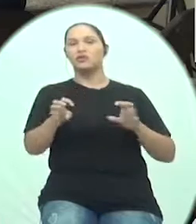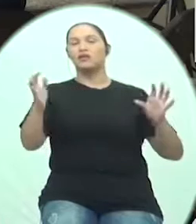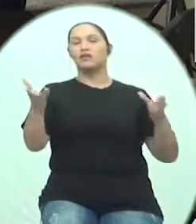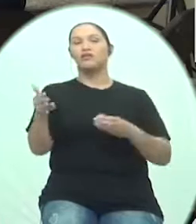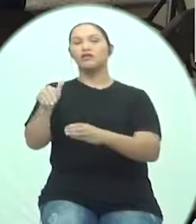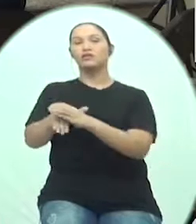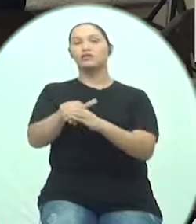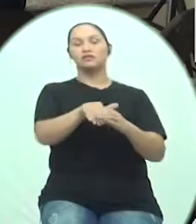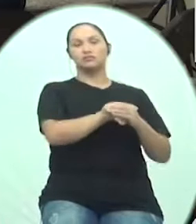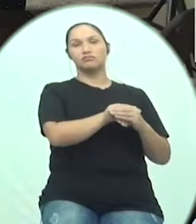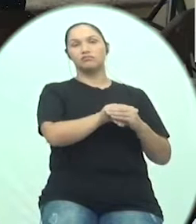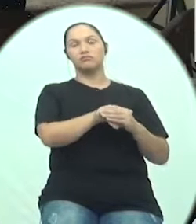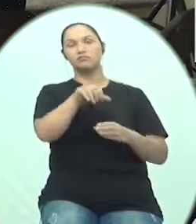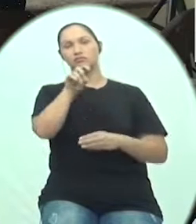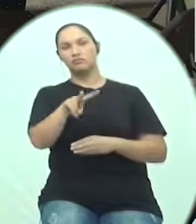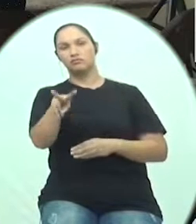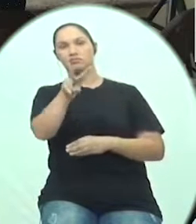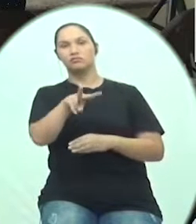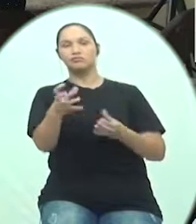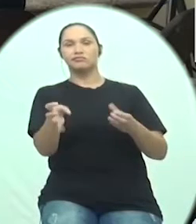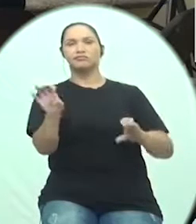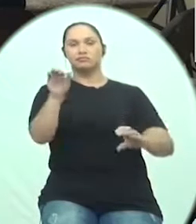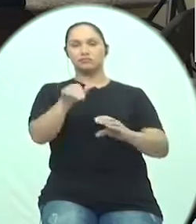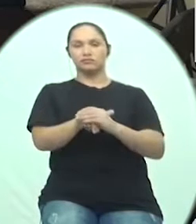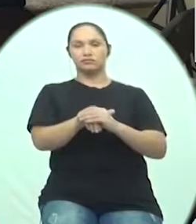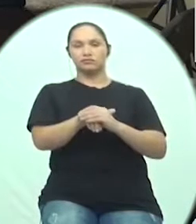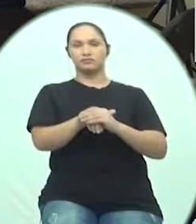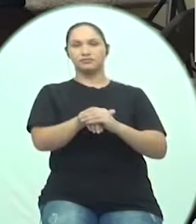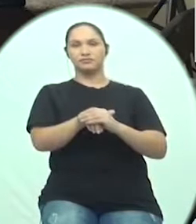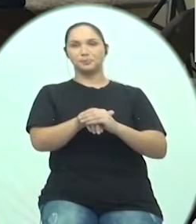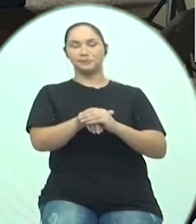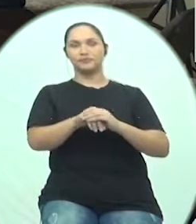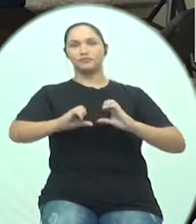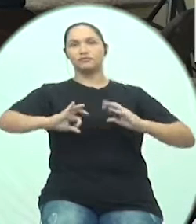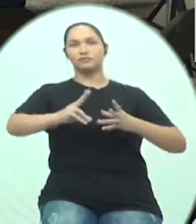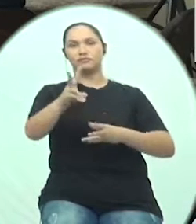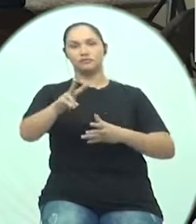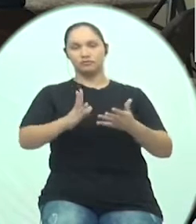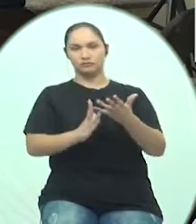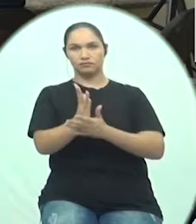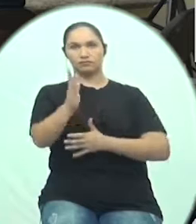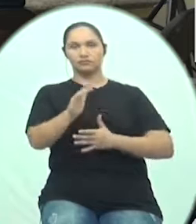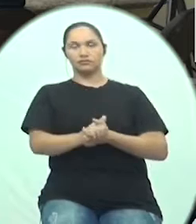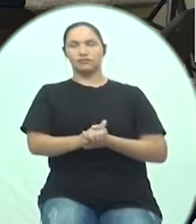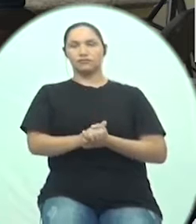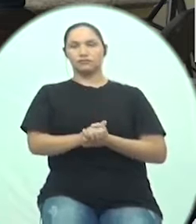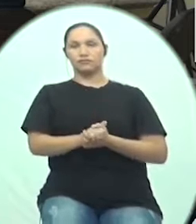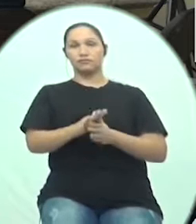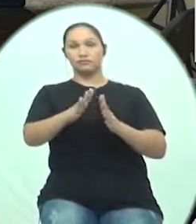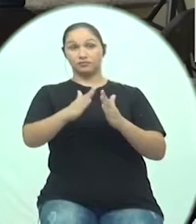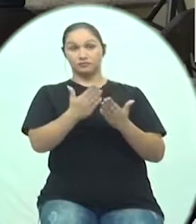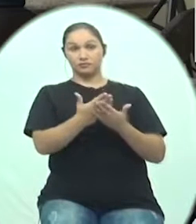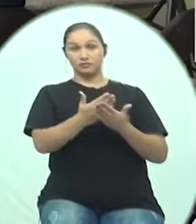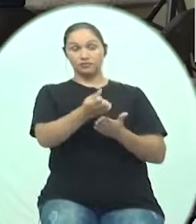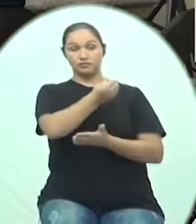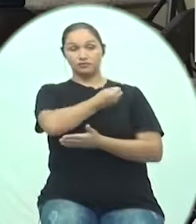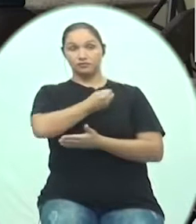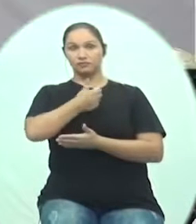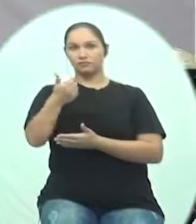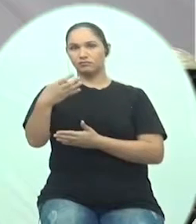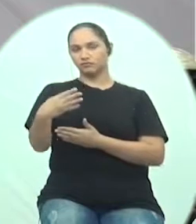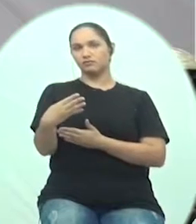votação os favoráveis permaneçam Como estão os contrários se manifestem aprovado por unanimidade requerimento número